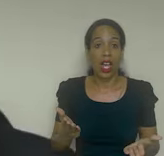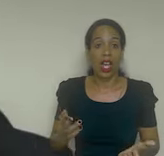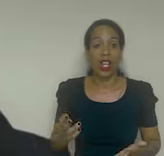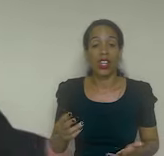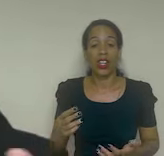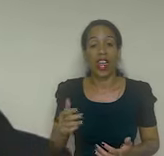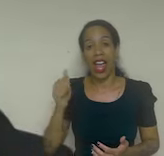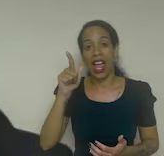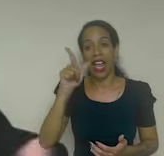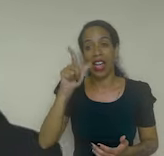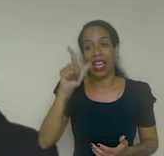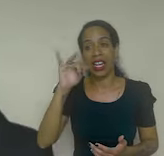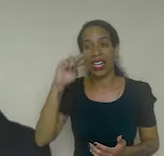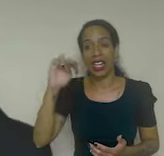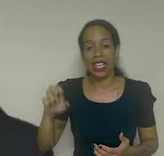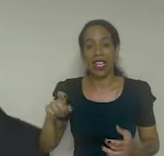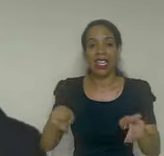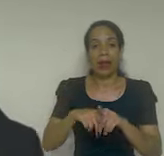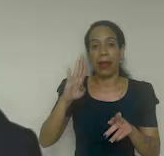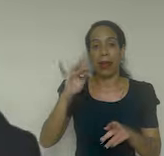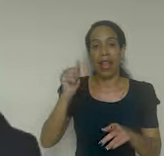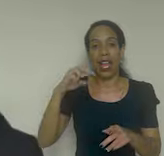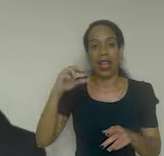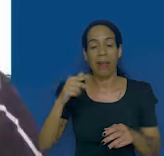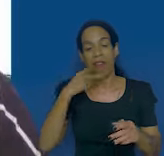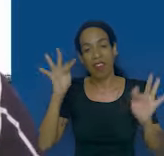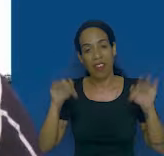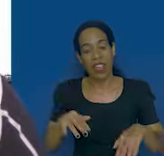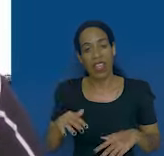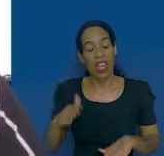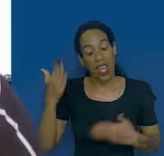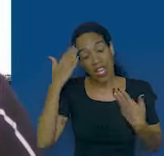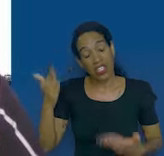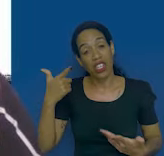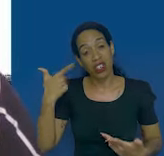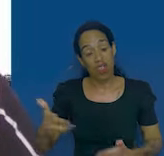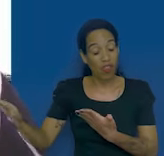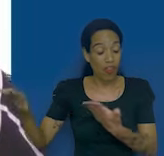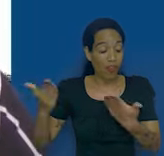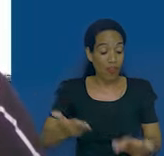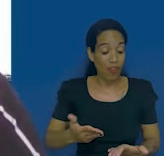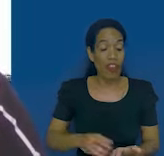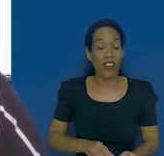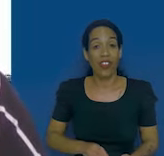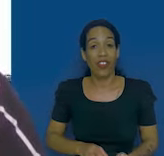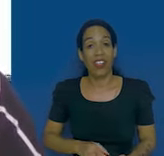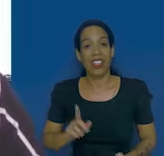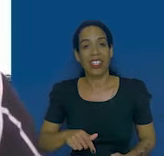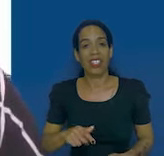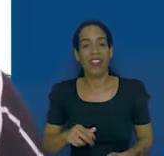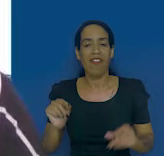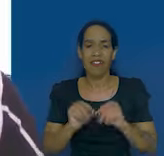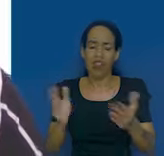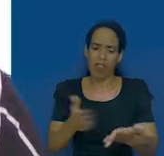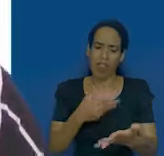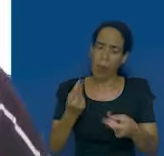suas considerações finais, Aline e Bianca. Eu queria, mais uma vez, Fábio, agradecer o convite. Né? Assim, a gente